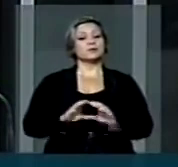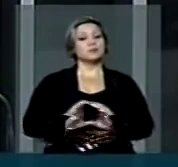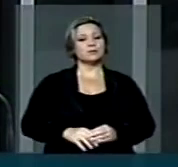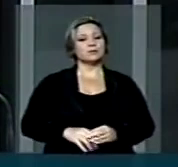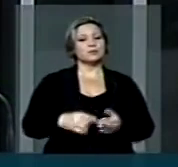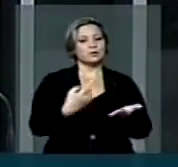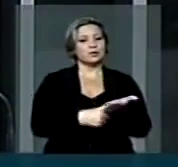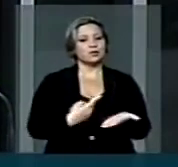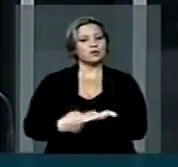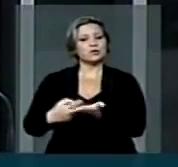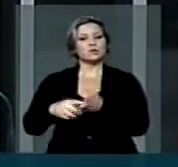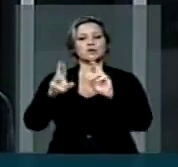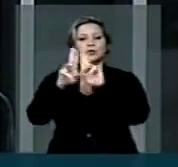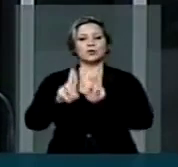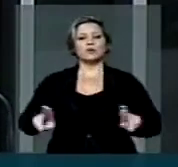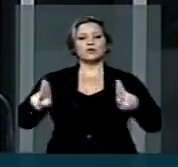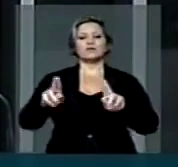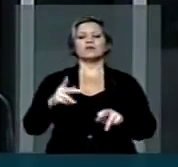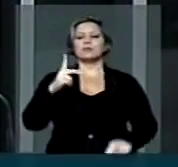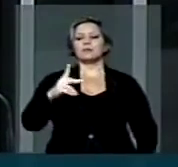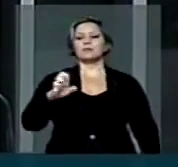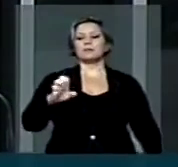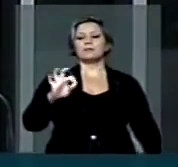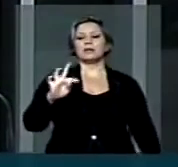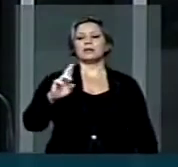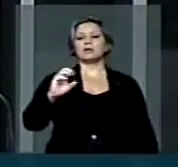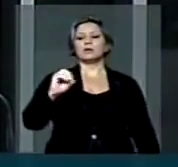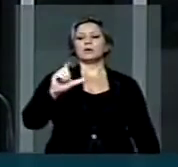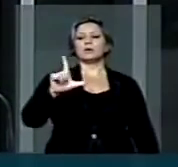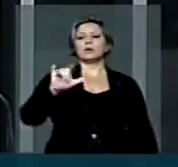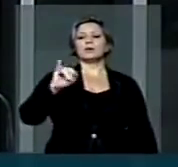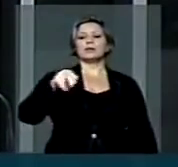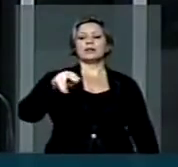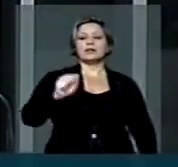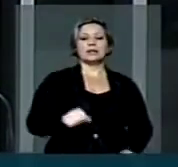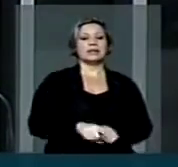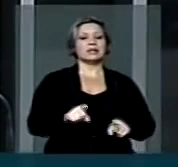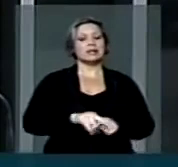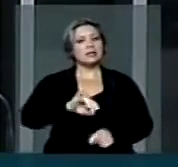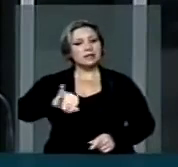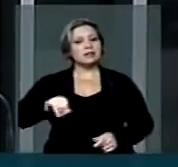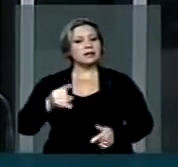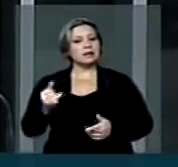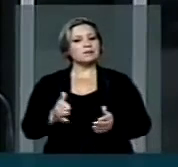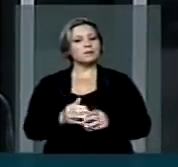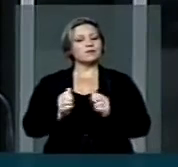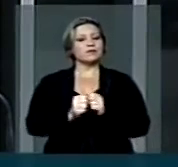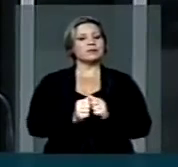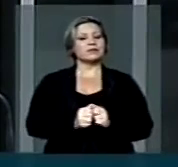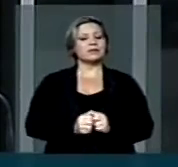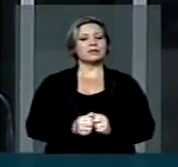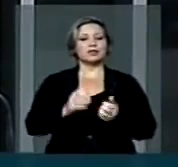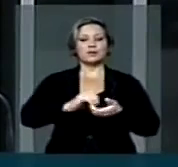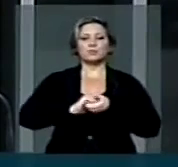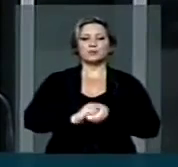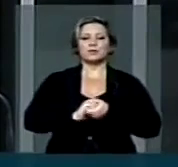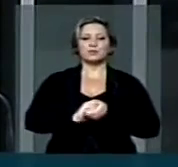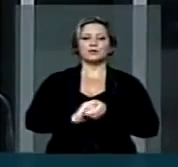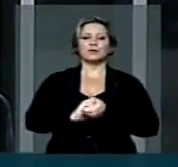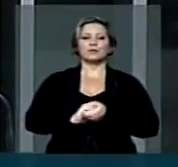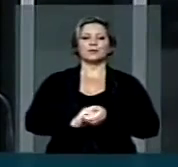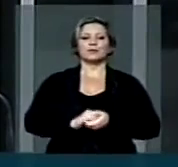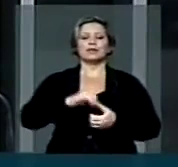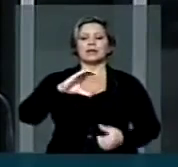a Universidade de Petrolina, a Univasf. A gente quer aproveitar a oportunidade para cumprimentar todo o